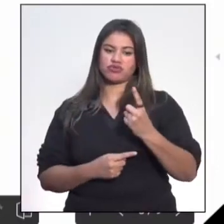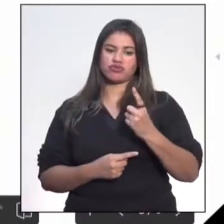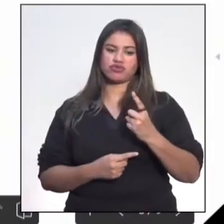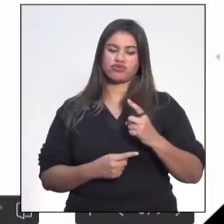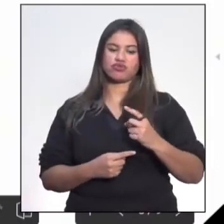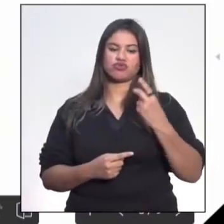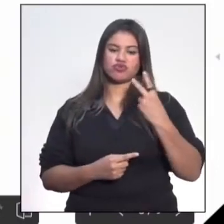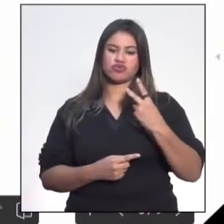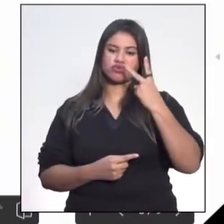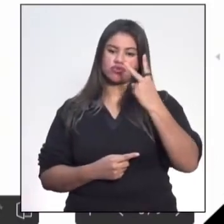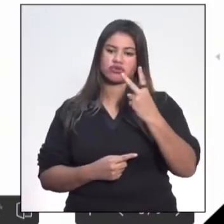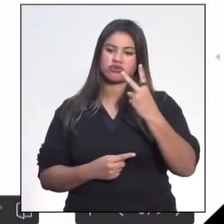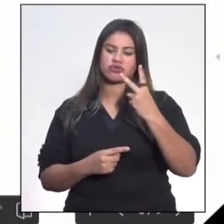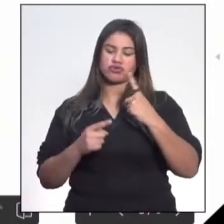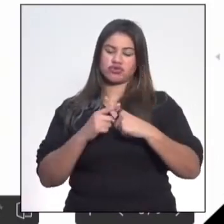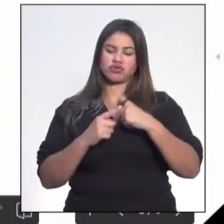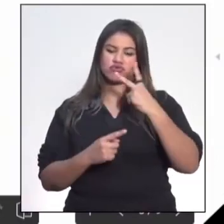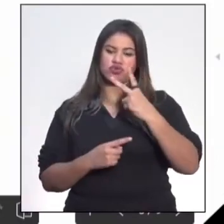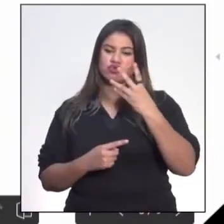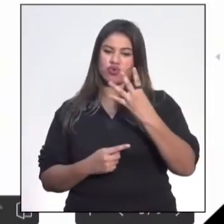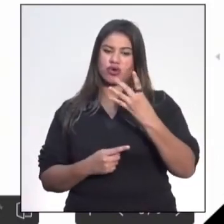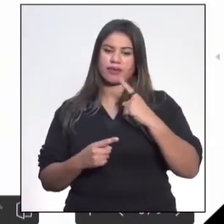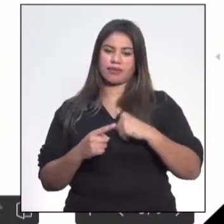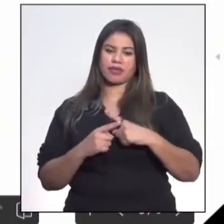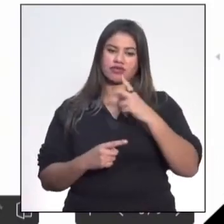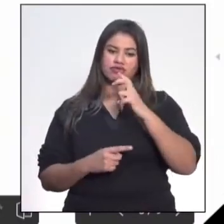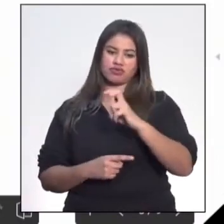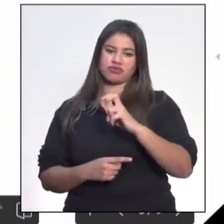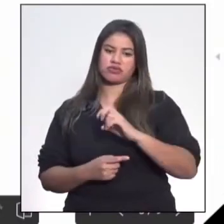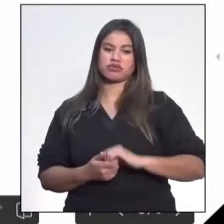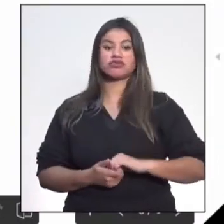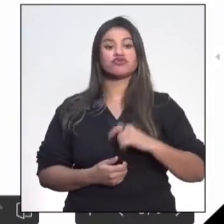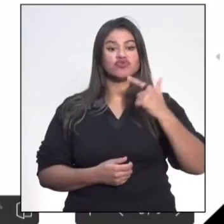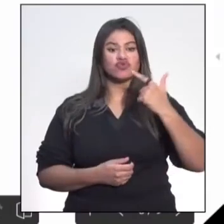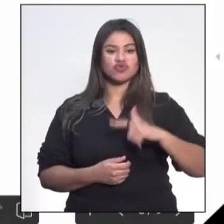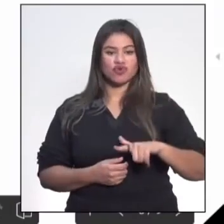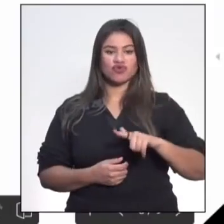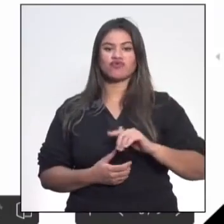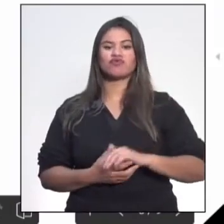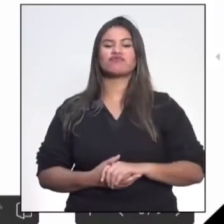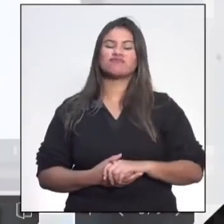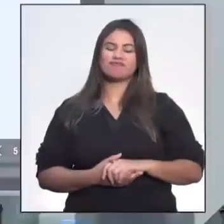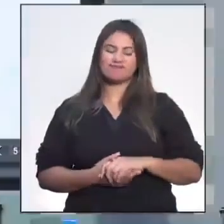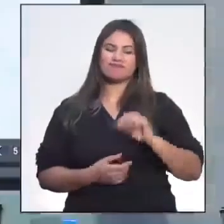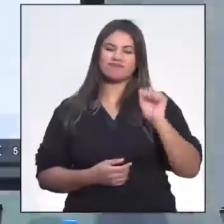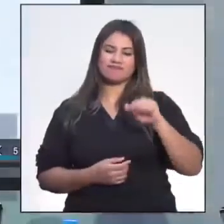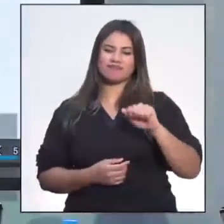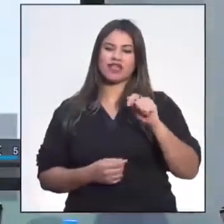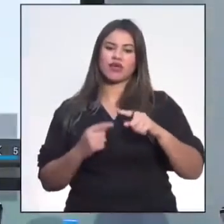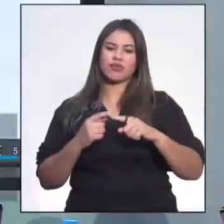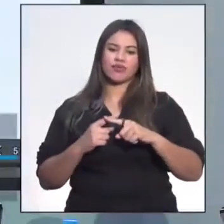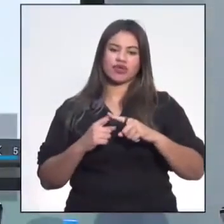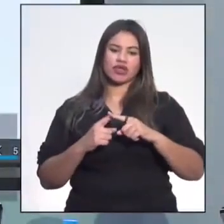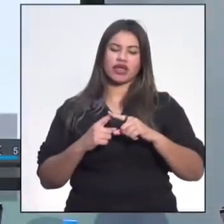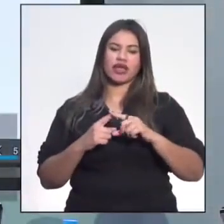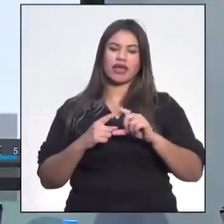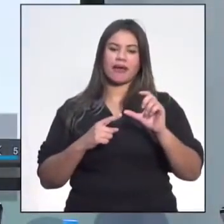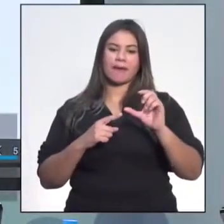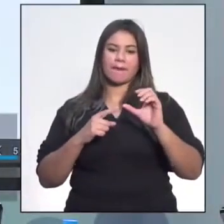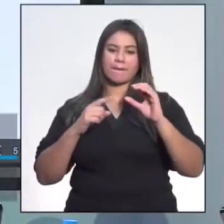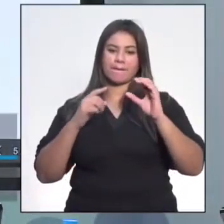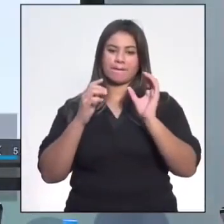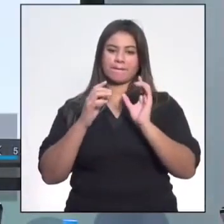quadrado, 2 vezes 2, 4. Mais 1, 5. Olha, professora, repetiu de novo. Sim, porque é uma parábola. Sim, porque a parábola